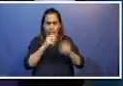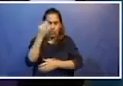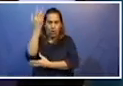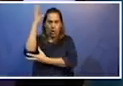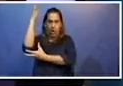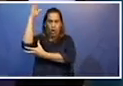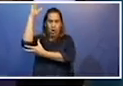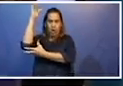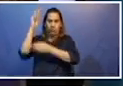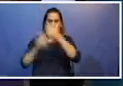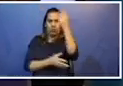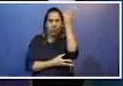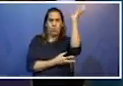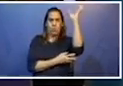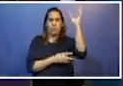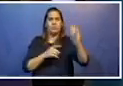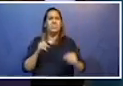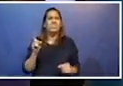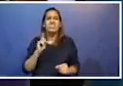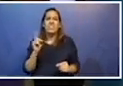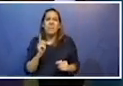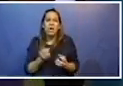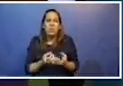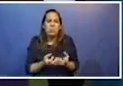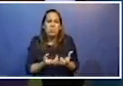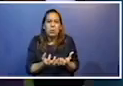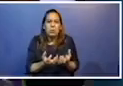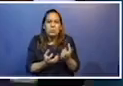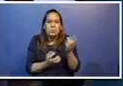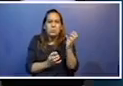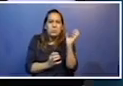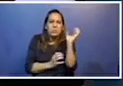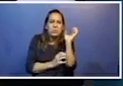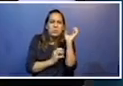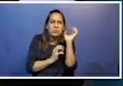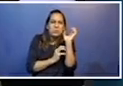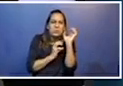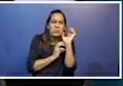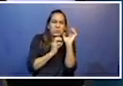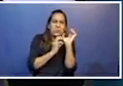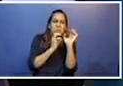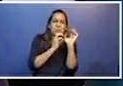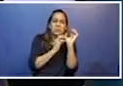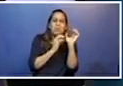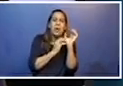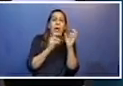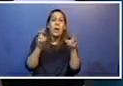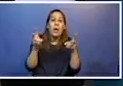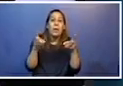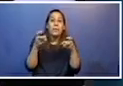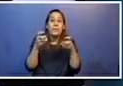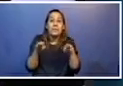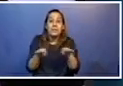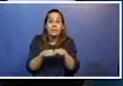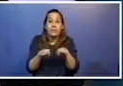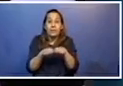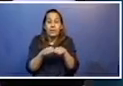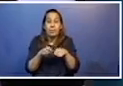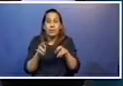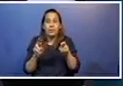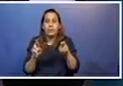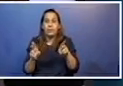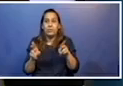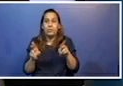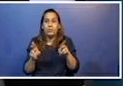grandes? Não, são gramíneas, né? Arbustos, árvores menores. O que a gente percebe nessa vegetação de